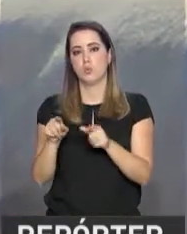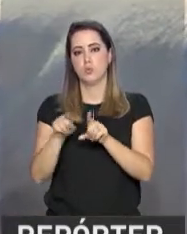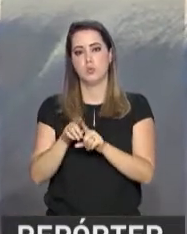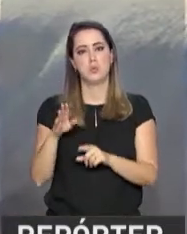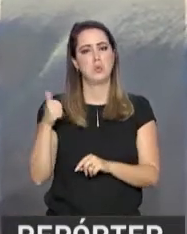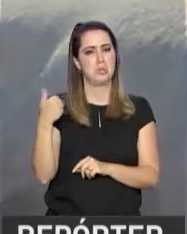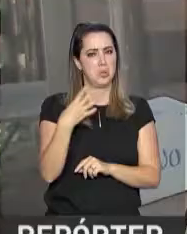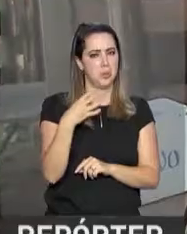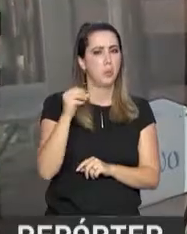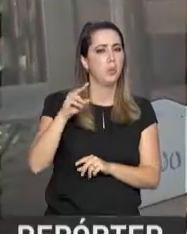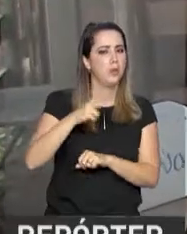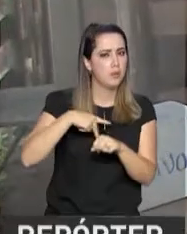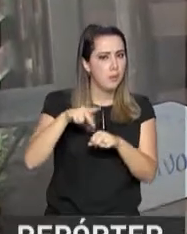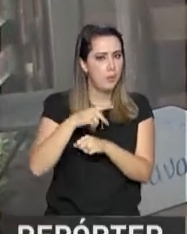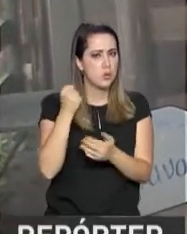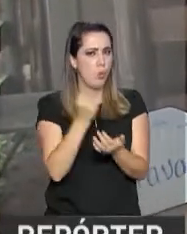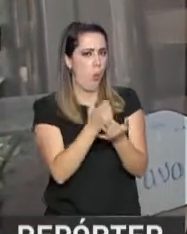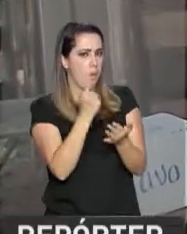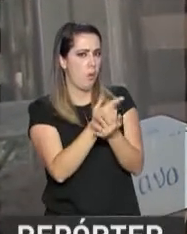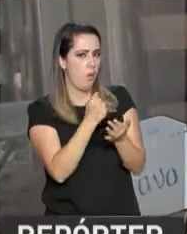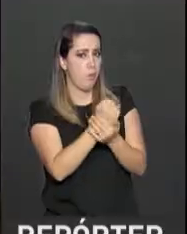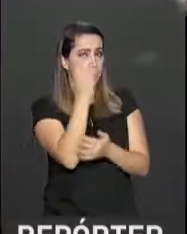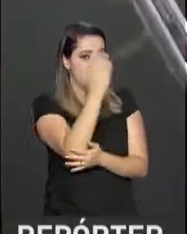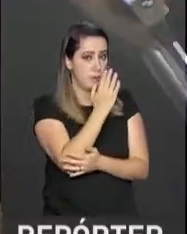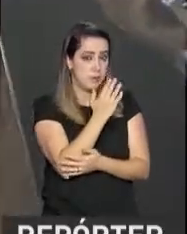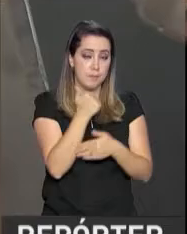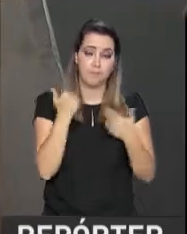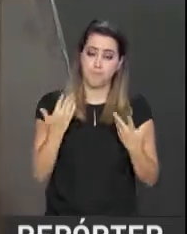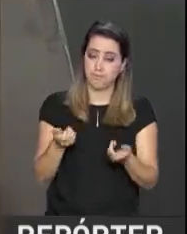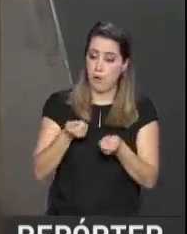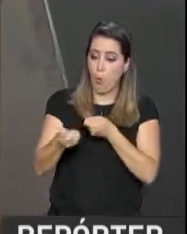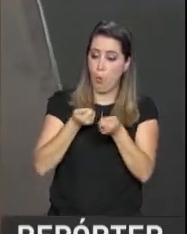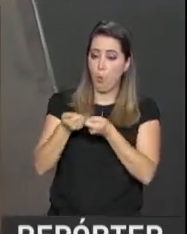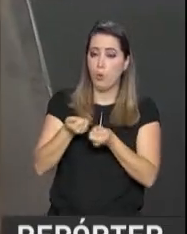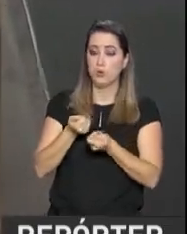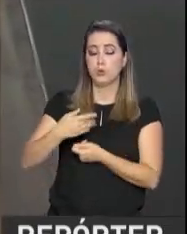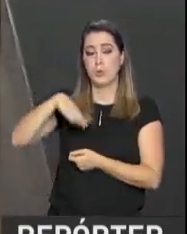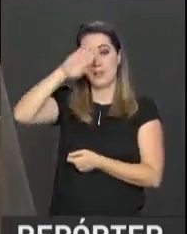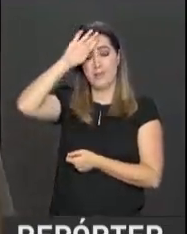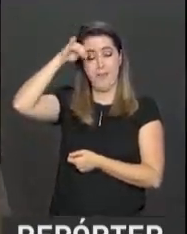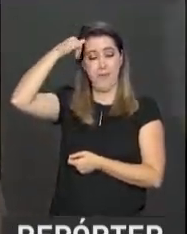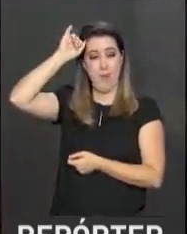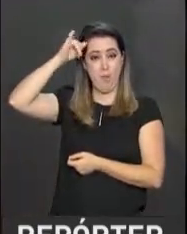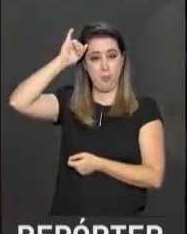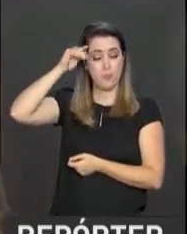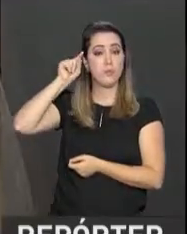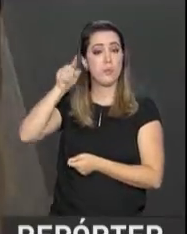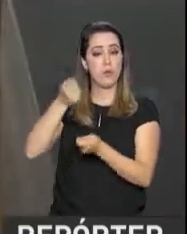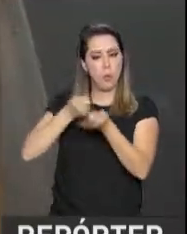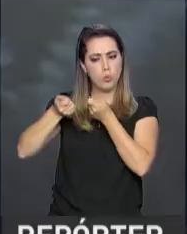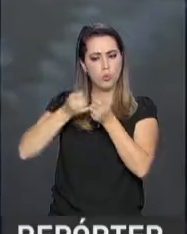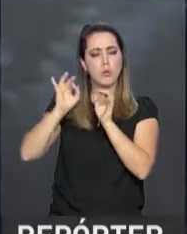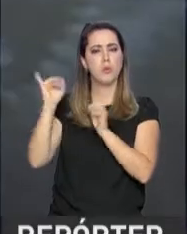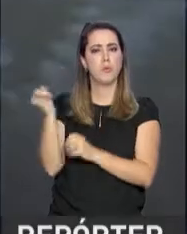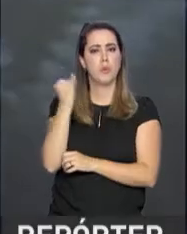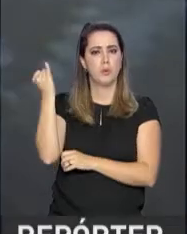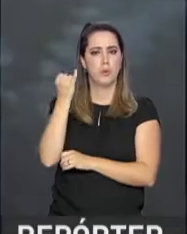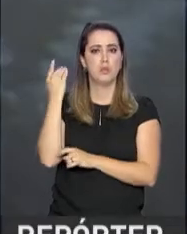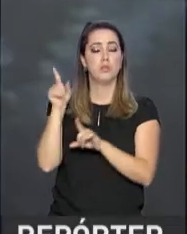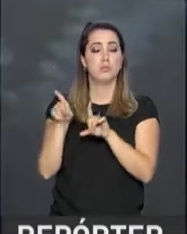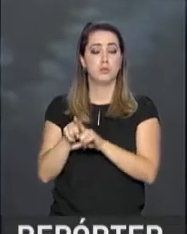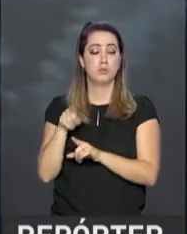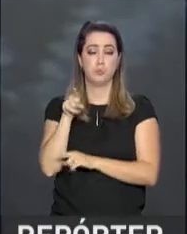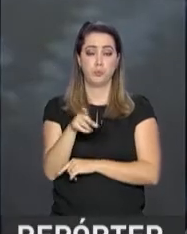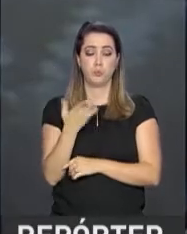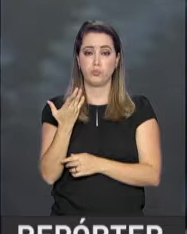140 países. O controle da febre aftosa é um dos fatores fundamentais para esse sucesso. Para o presidente da Embrapa,